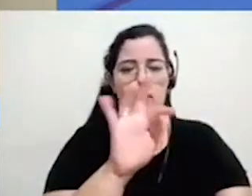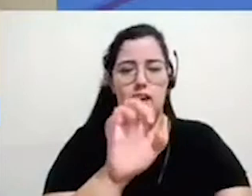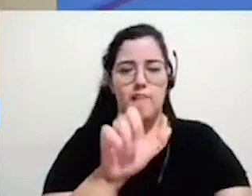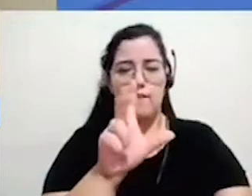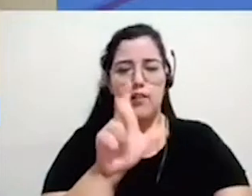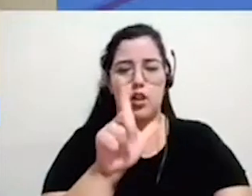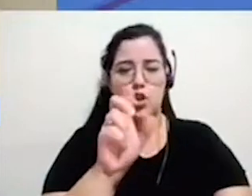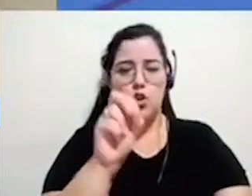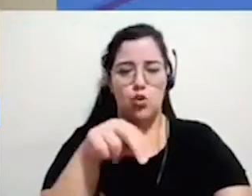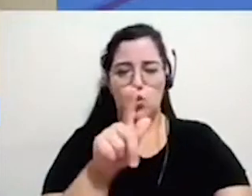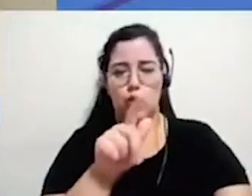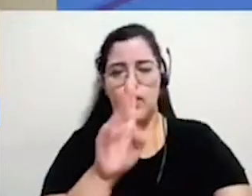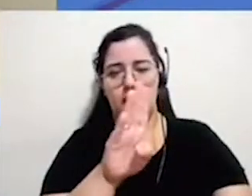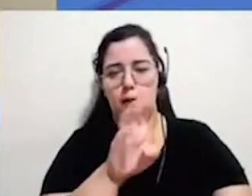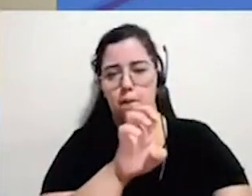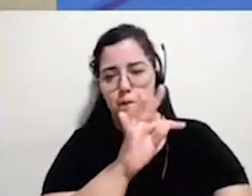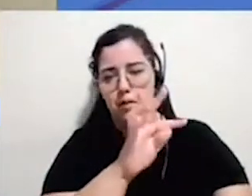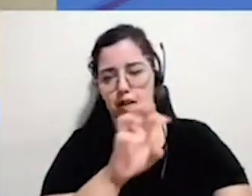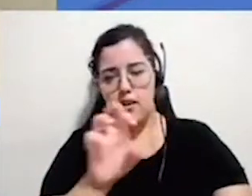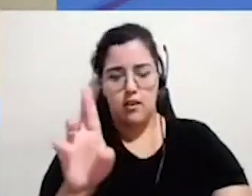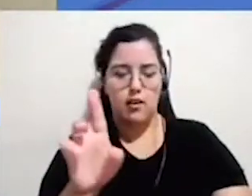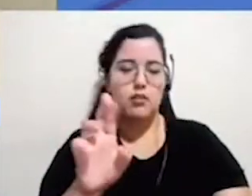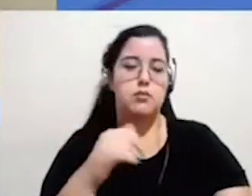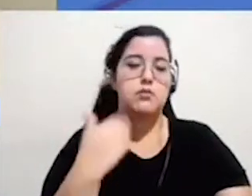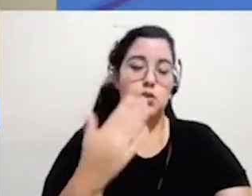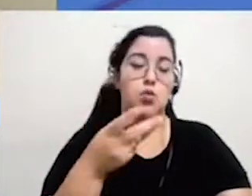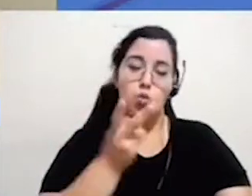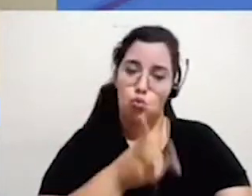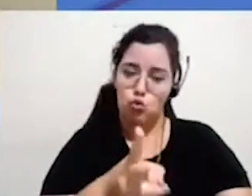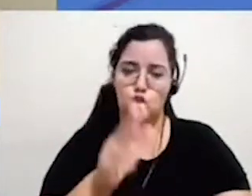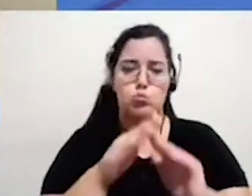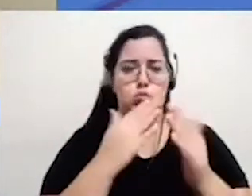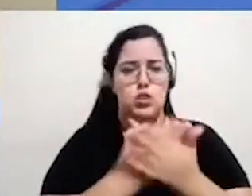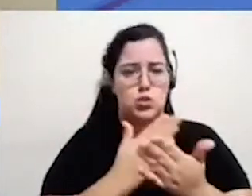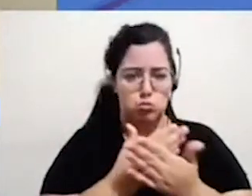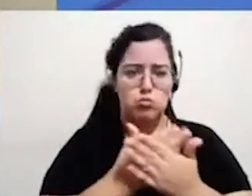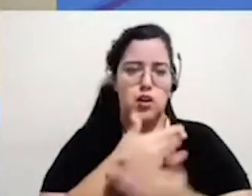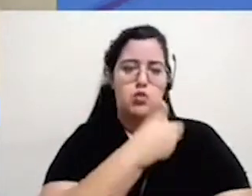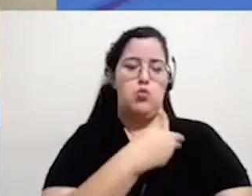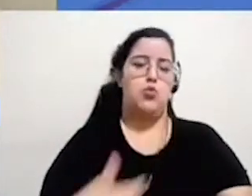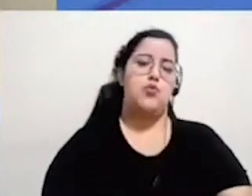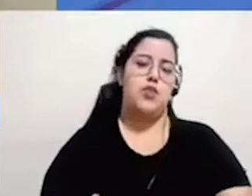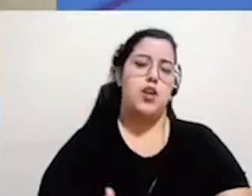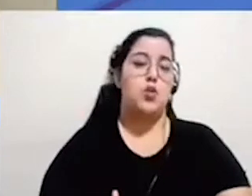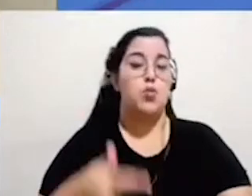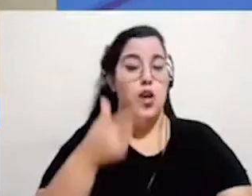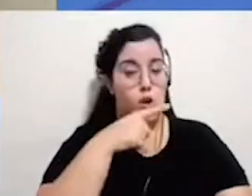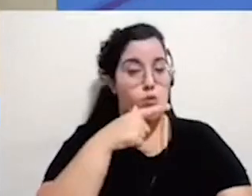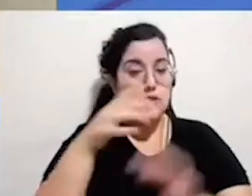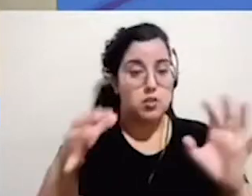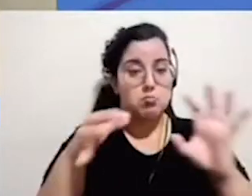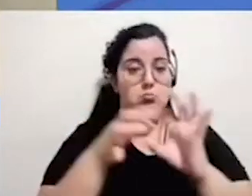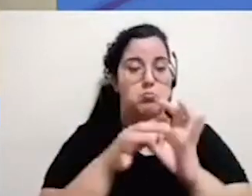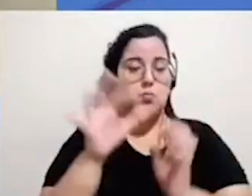tenha uma continuidade, entendeu, da educação pública para o ensino superior.